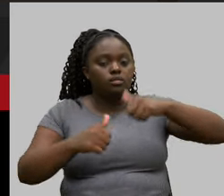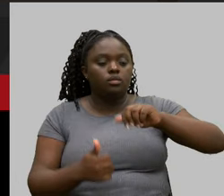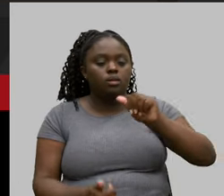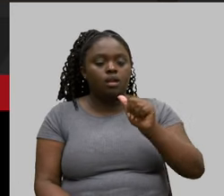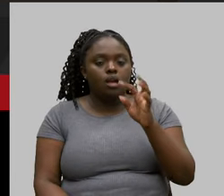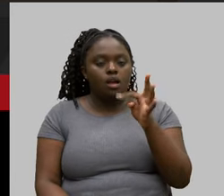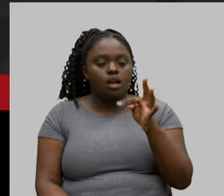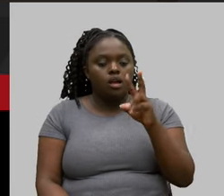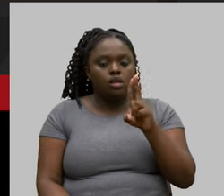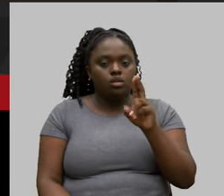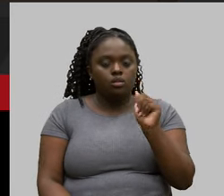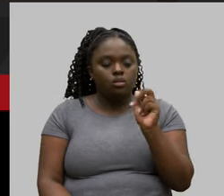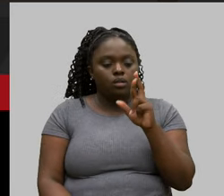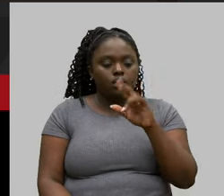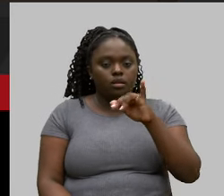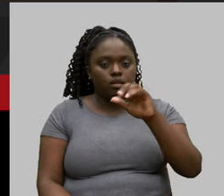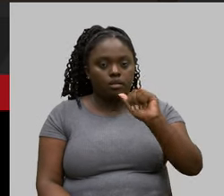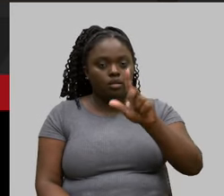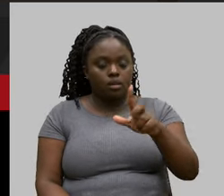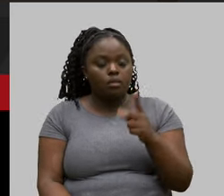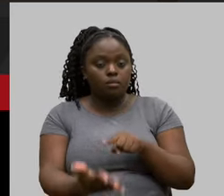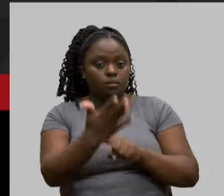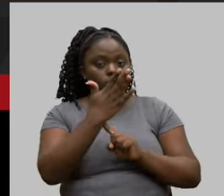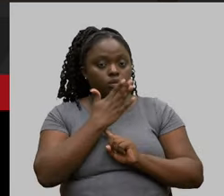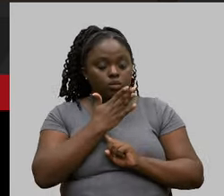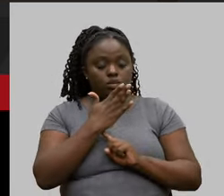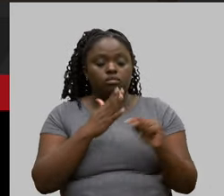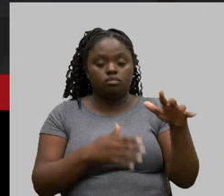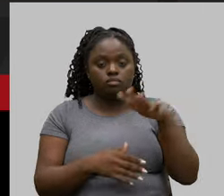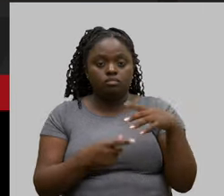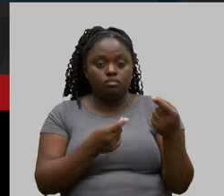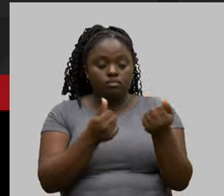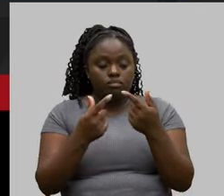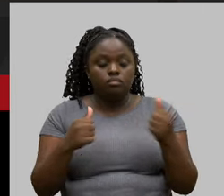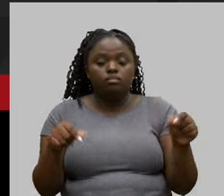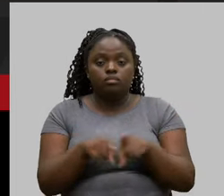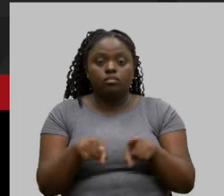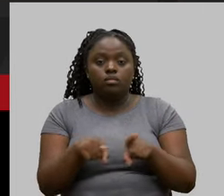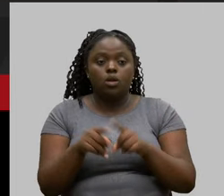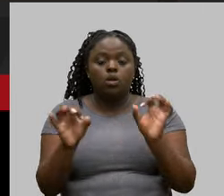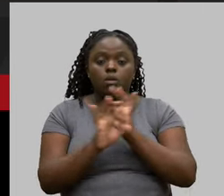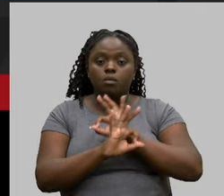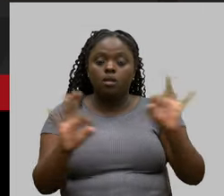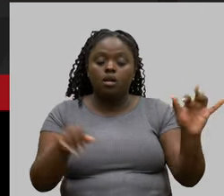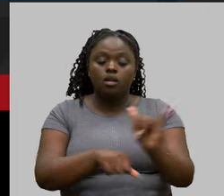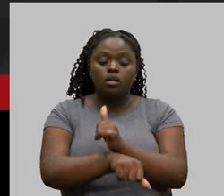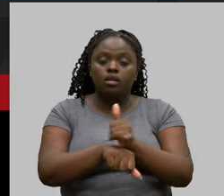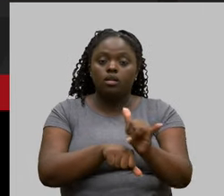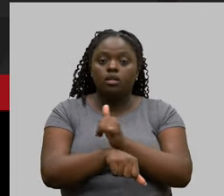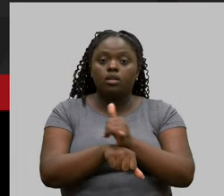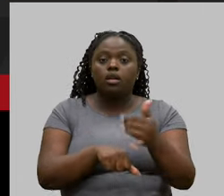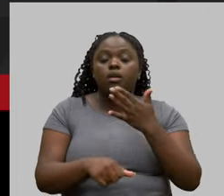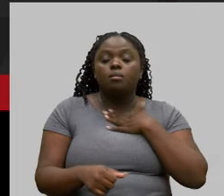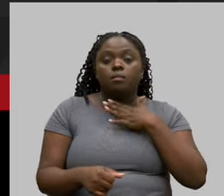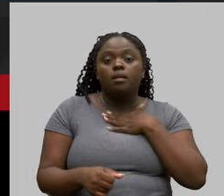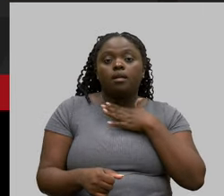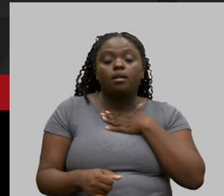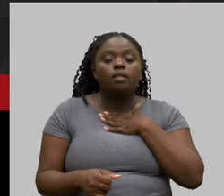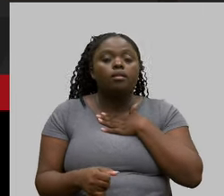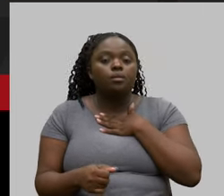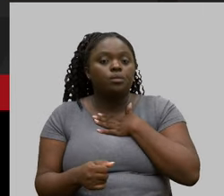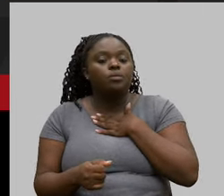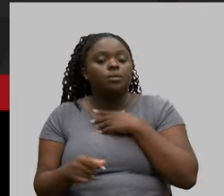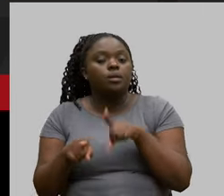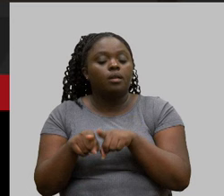revela né essa situação financeira como ela é uma excelente ferramenta até pros meus investimentos porque como eu mostrei lá as